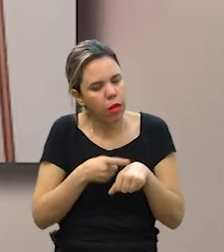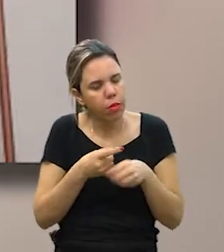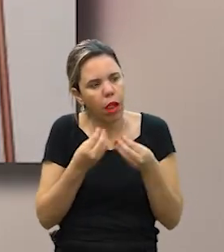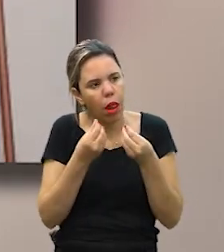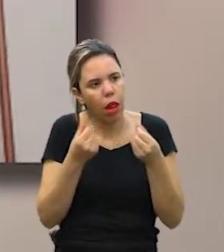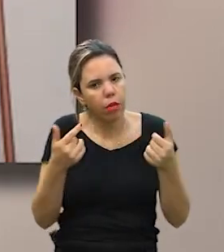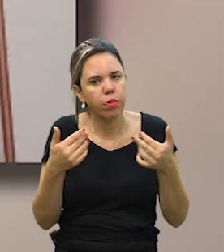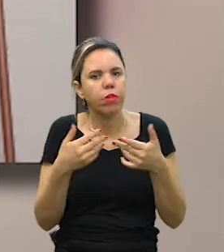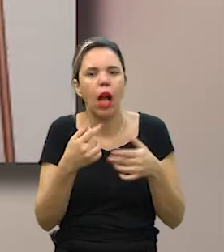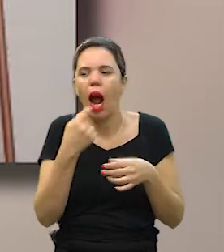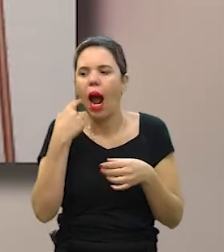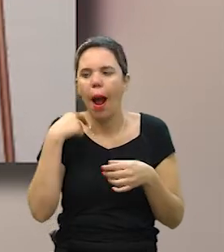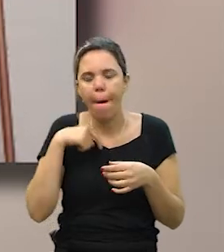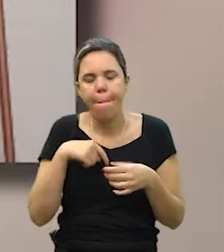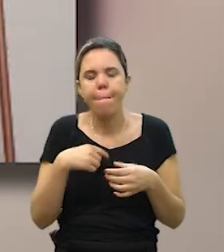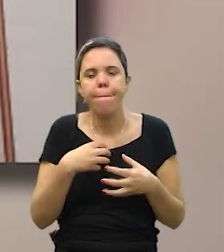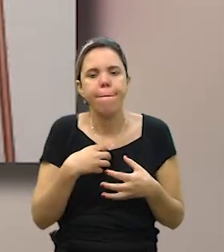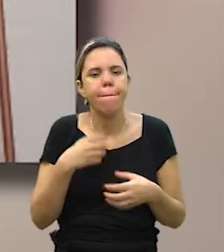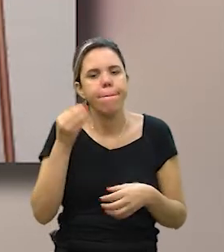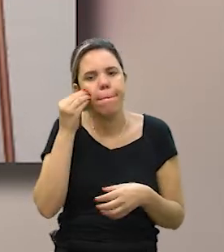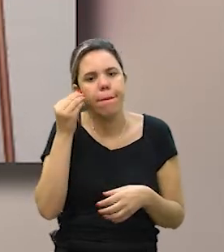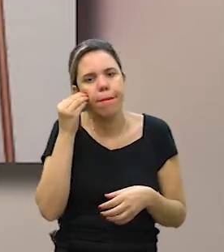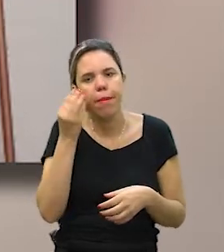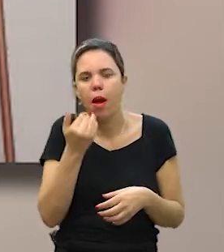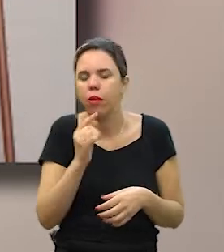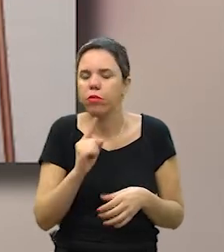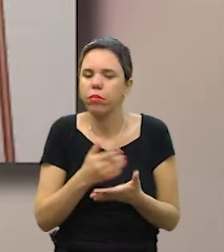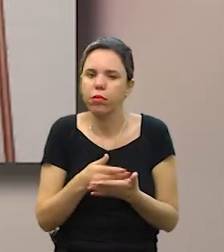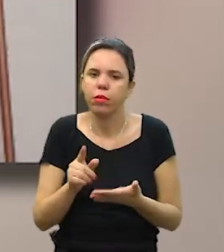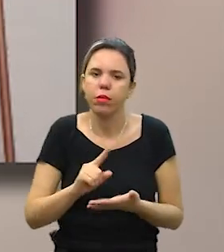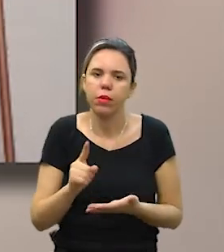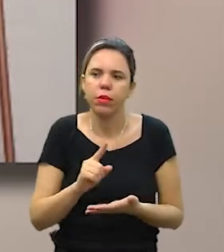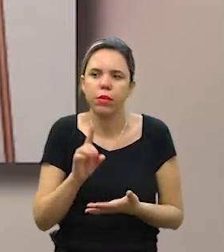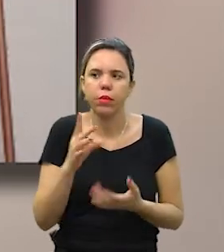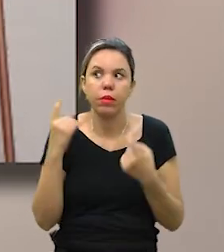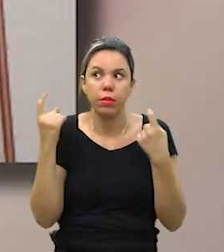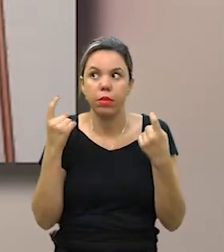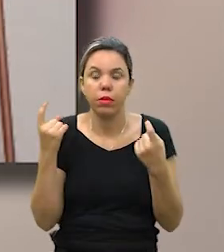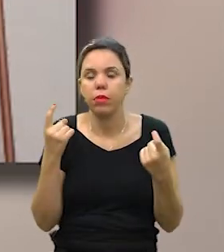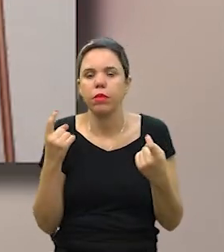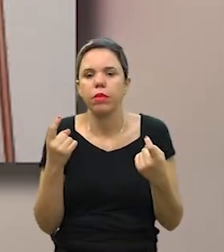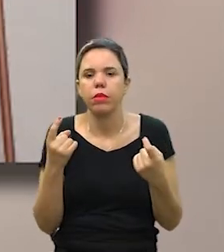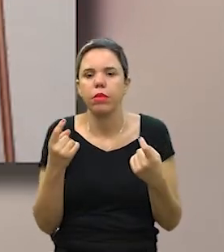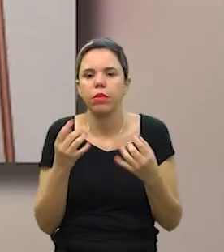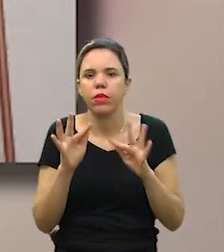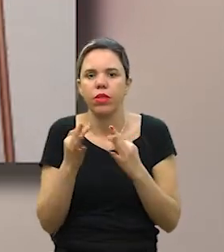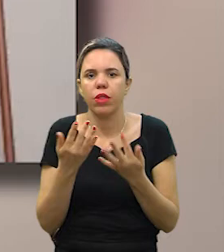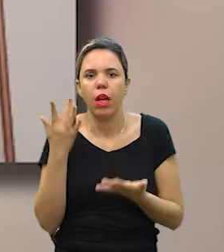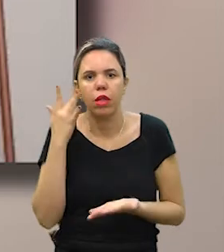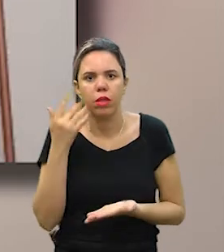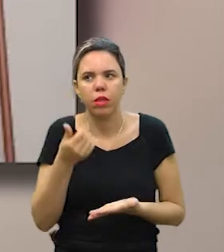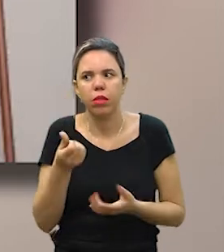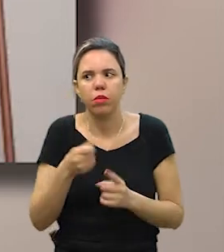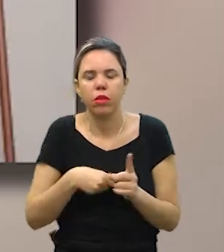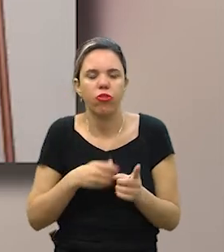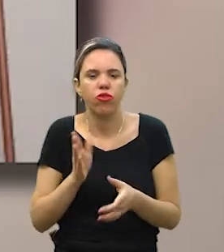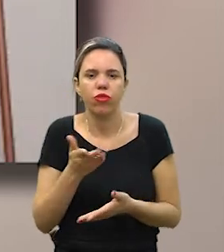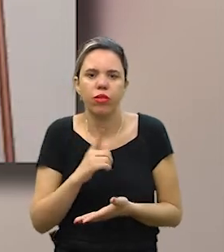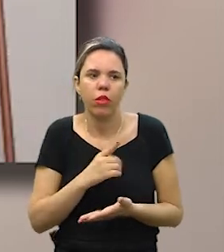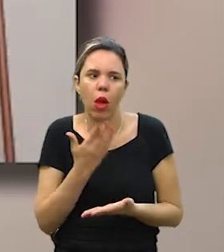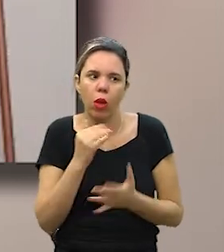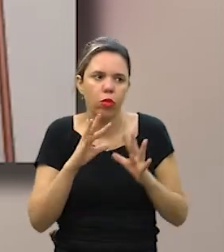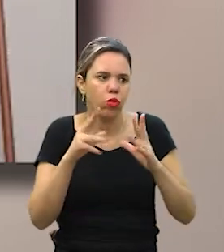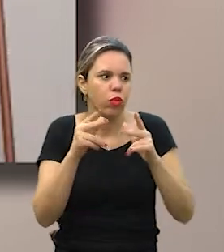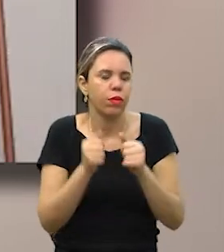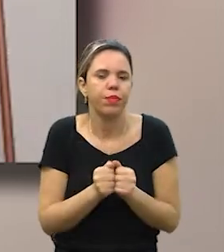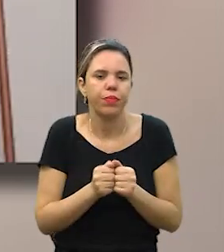o gosto, ele vai levar à boca, nem sempre ele come no começo, que é uma preocupação, então muitos pais acham que no 6º mês seu filho já